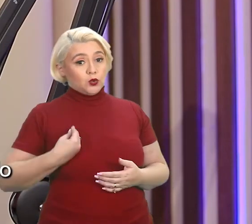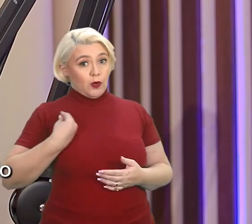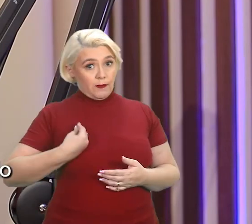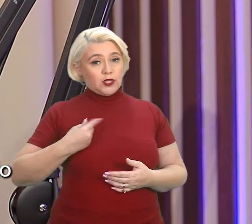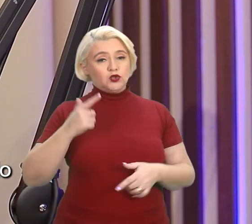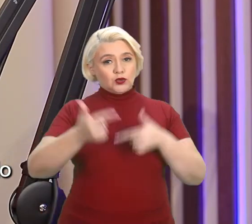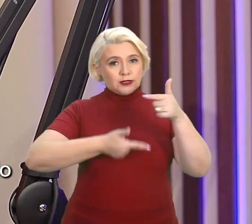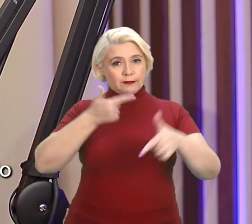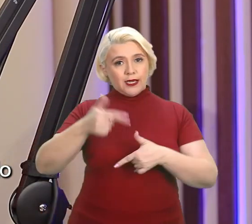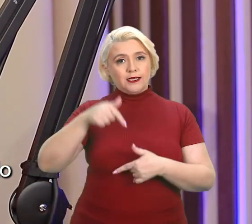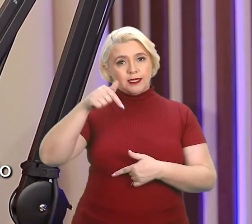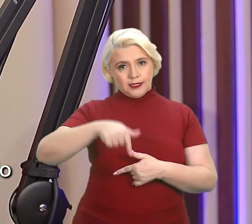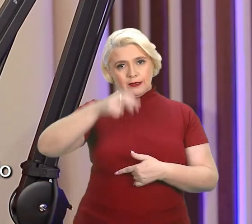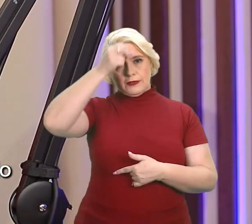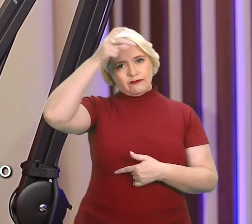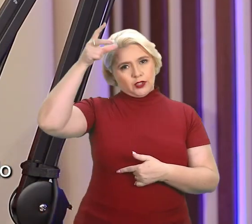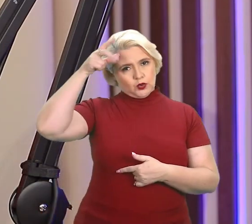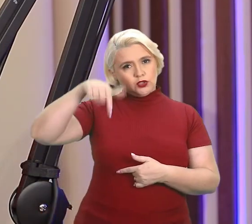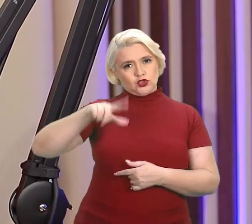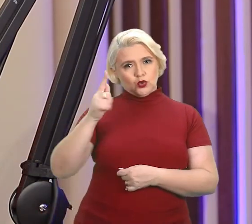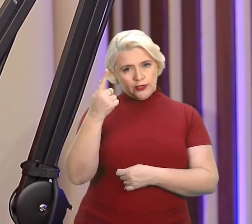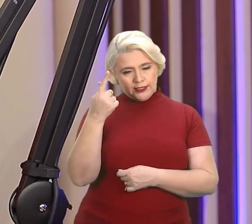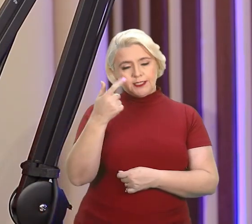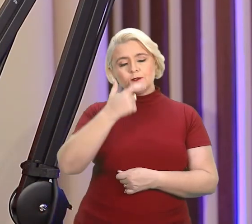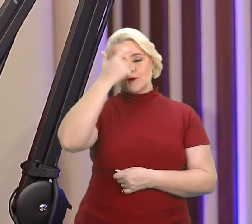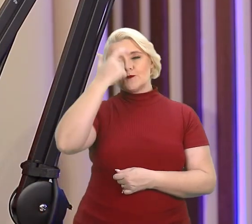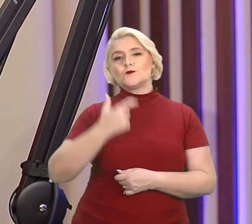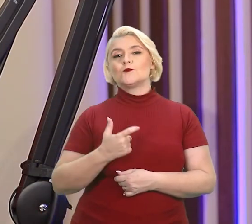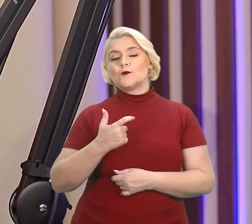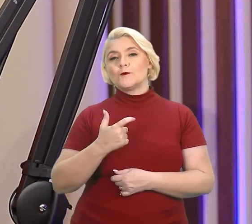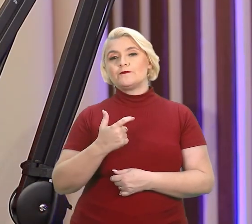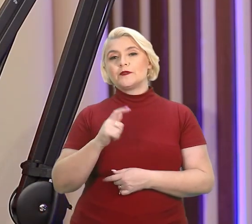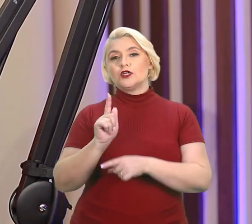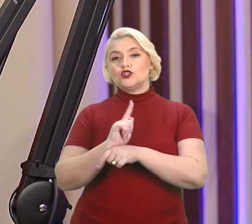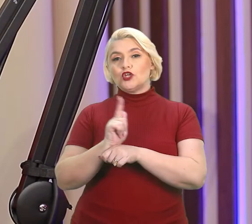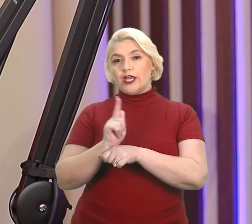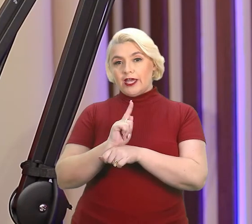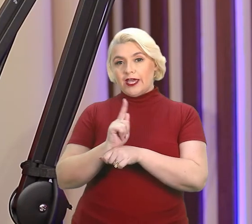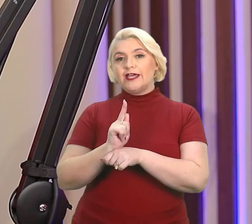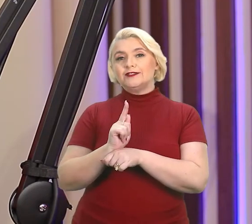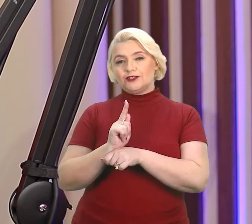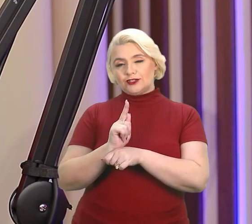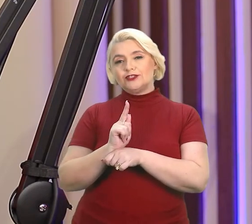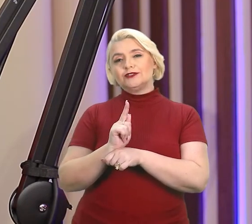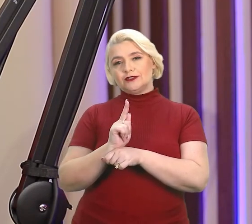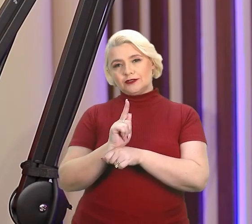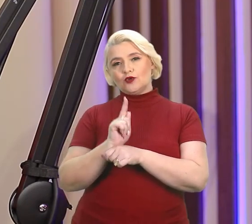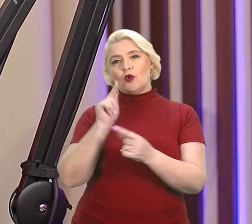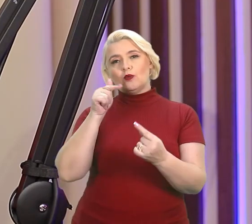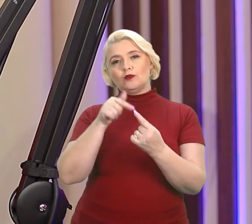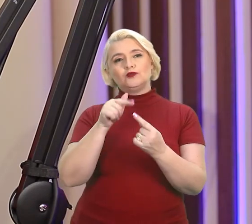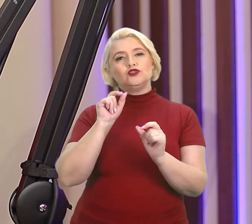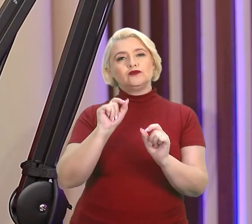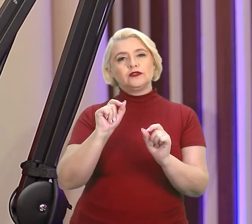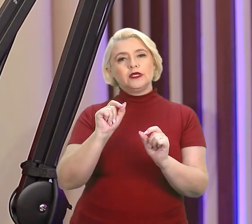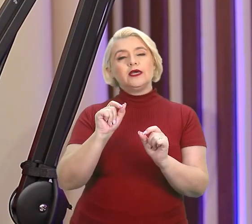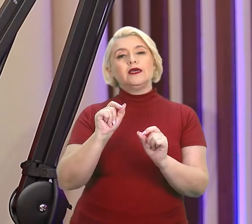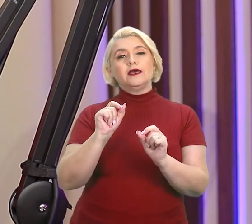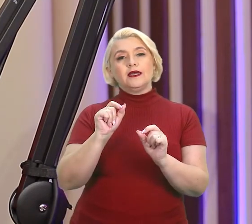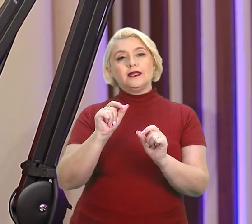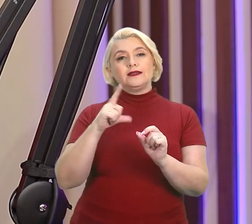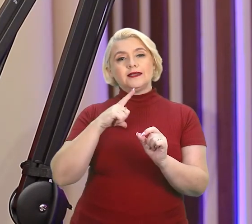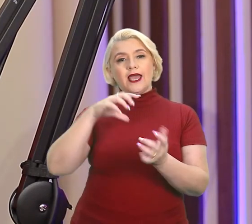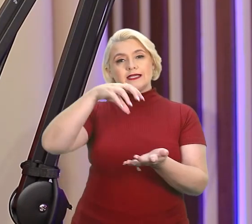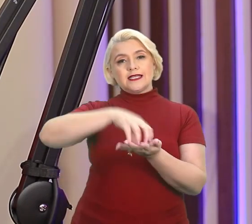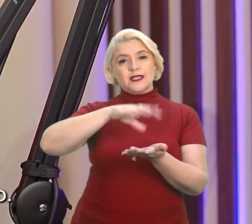eu estou trabalhando aqui na Prefeitura de Goiânia, eu sou a gerente, uma das funções da minha gerência é cuidar da central